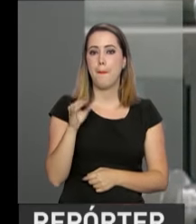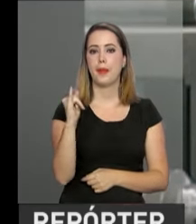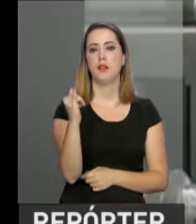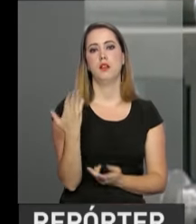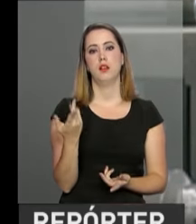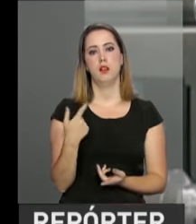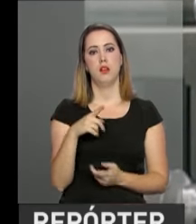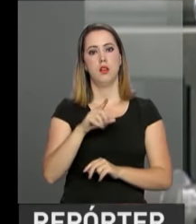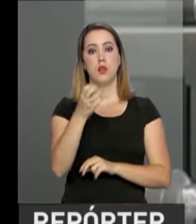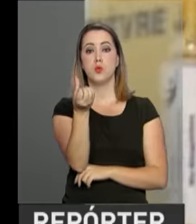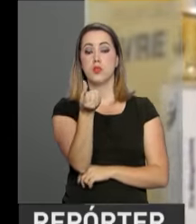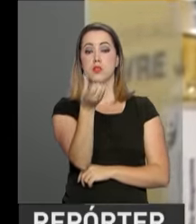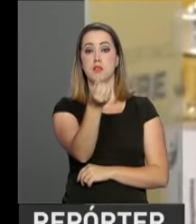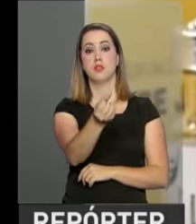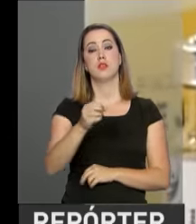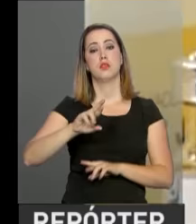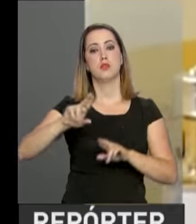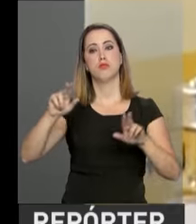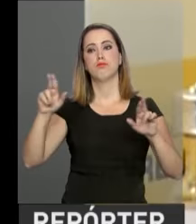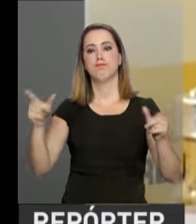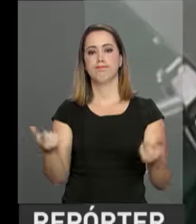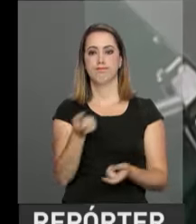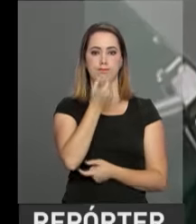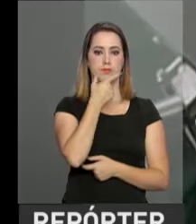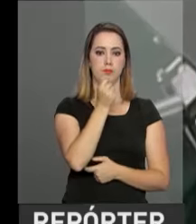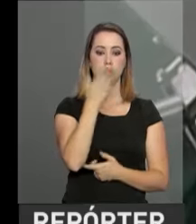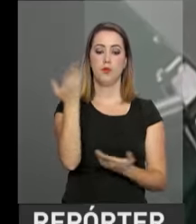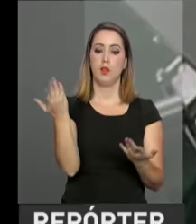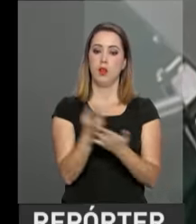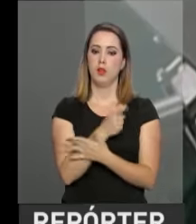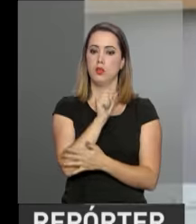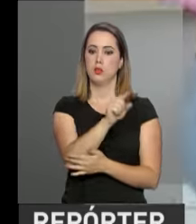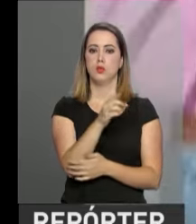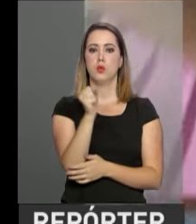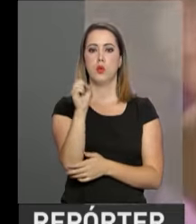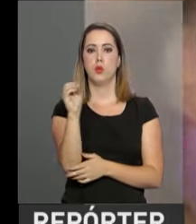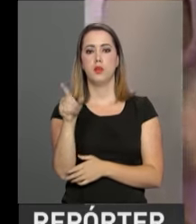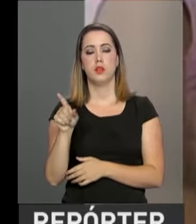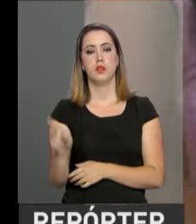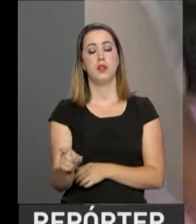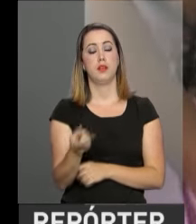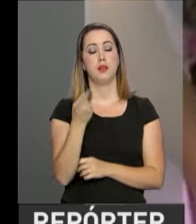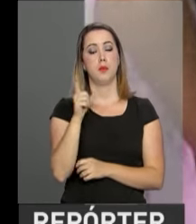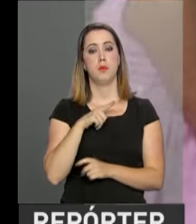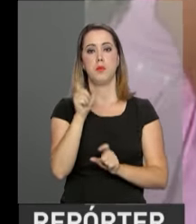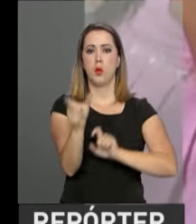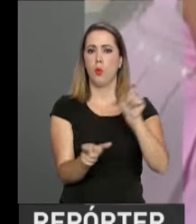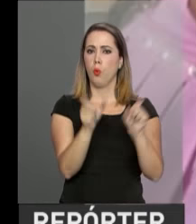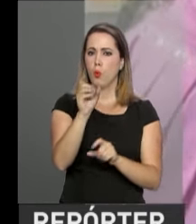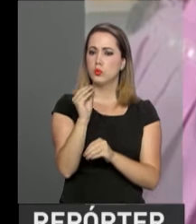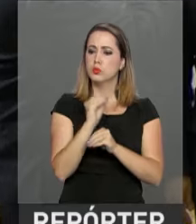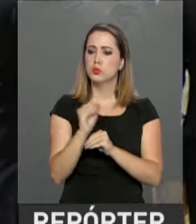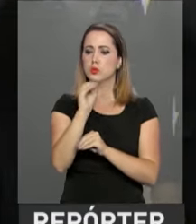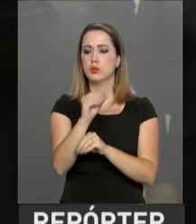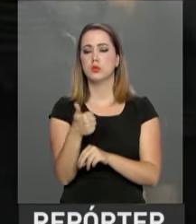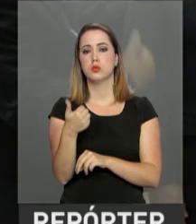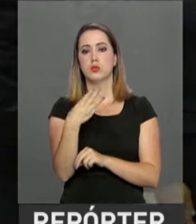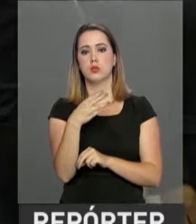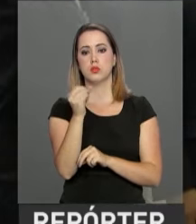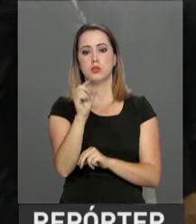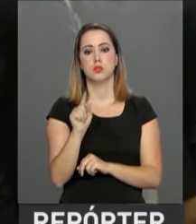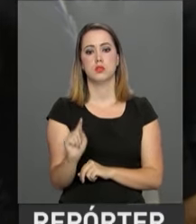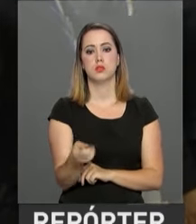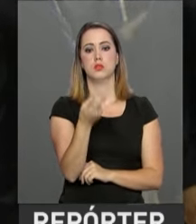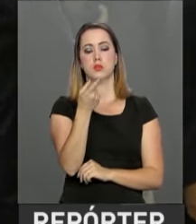66 diferentes remédios são realizadas na fundação por ano 80 mil consultas e 130 mil procedimentos foram